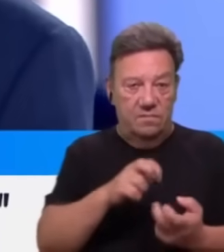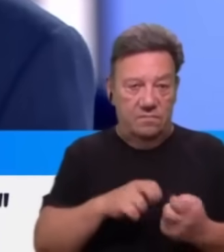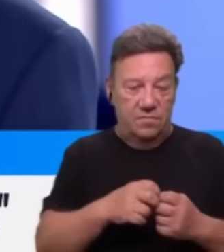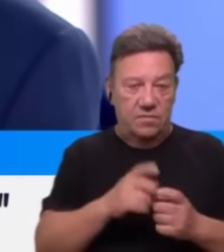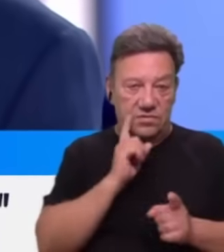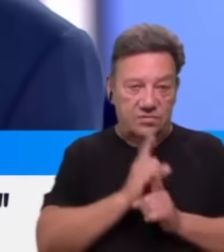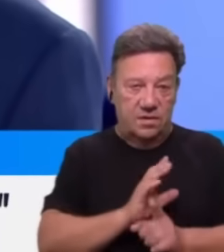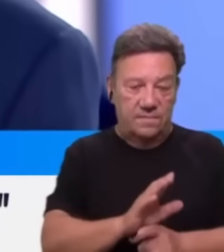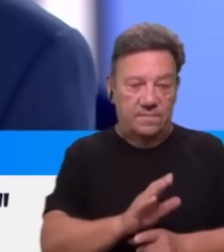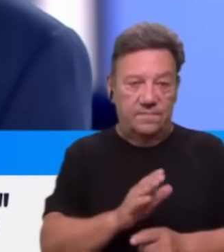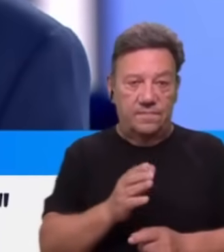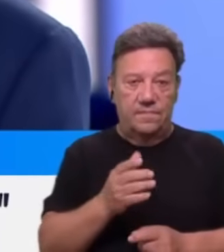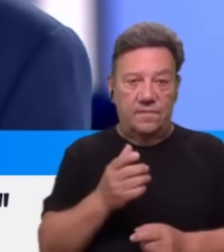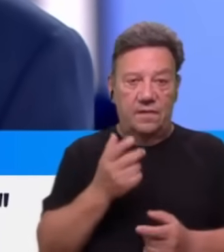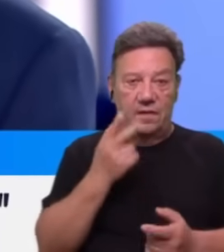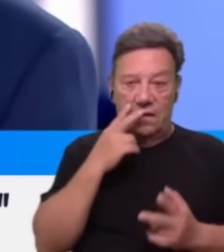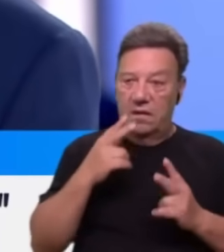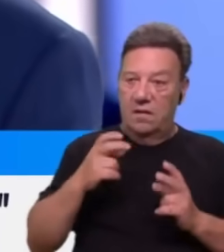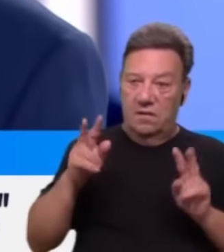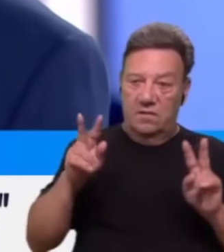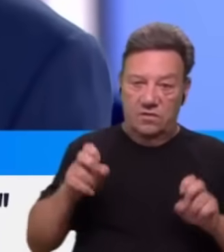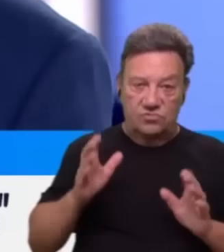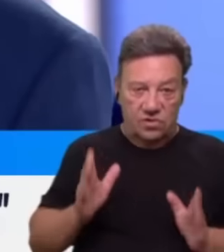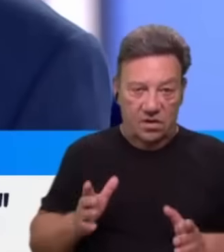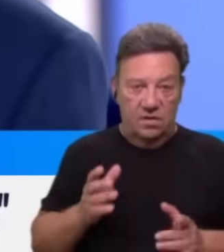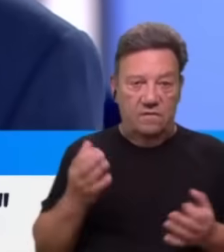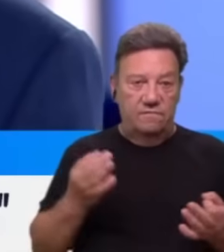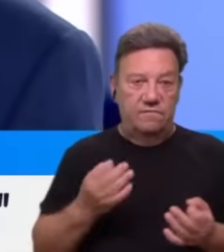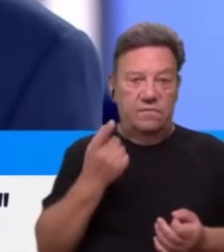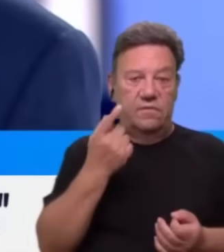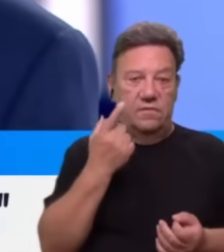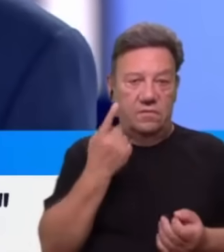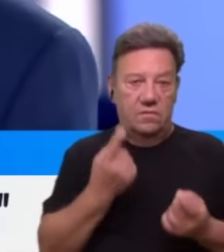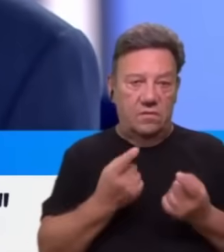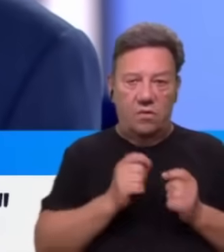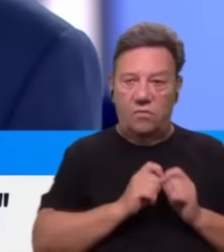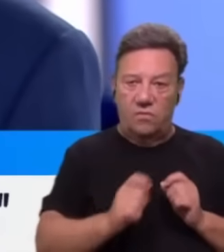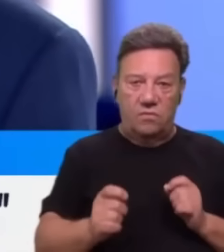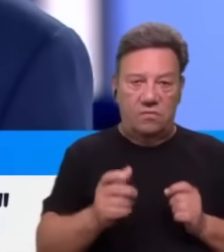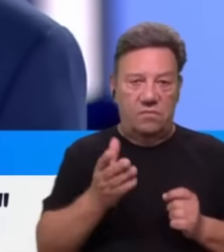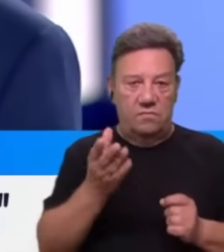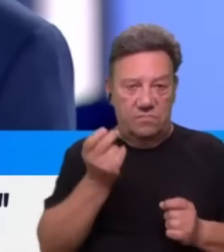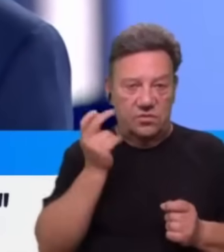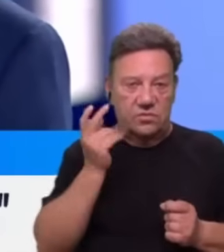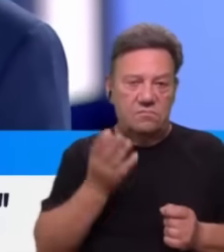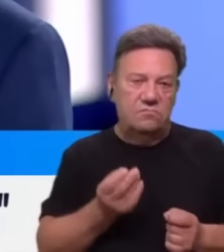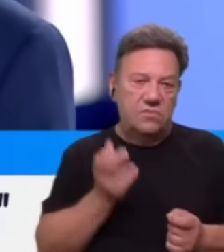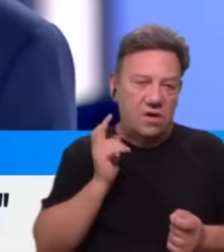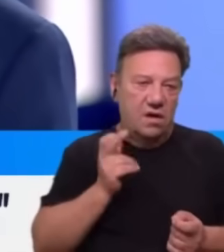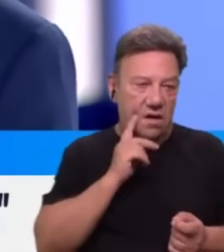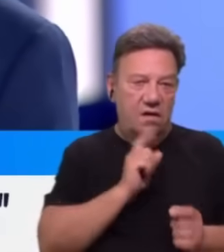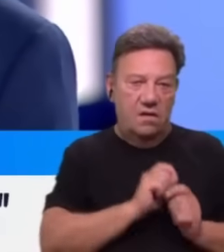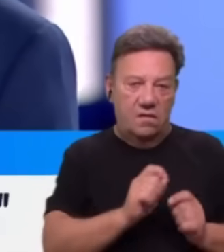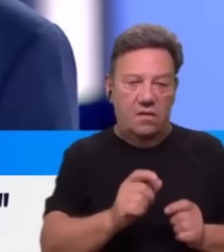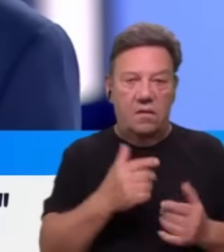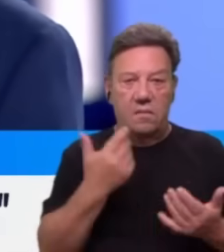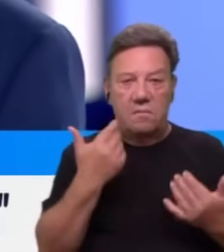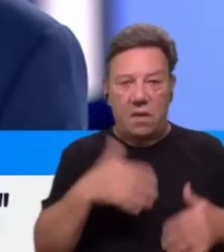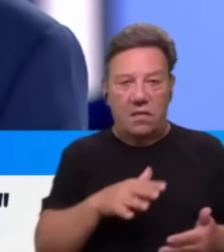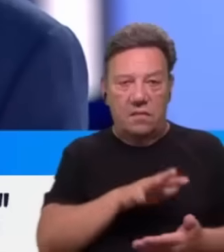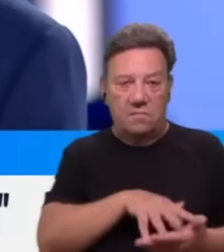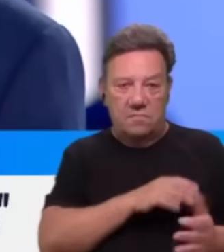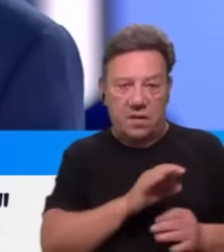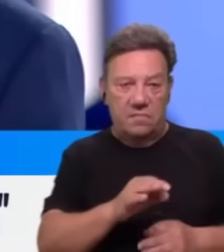problema que está diagnosticado em que houve ao longo de muitos muitos anos mal planeamento